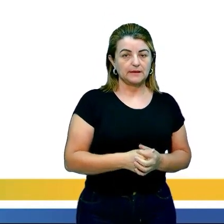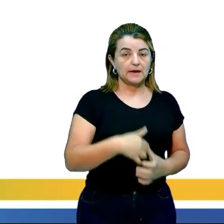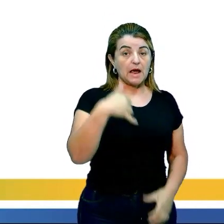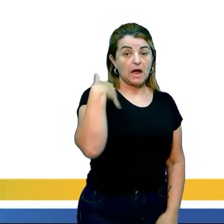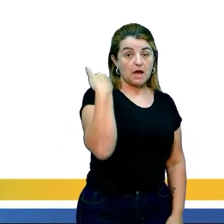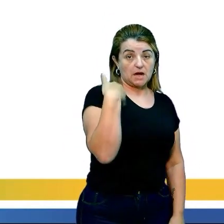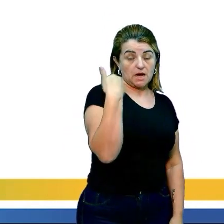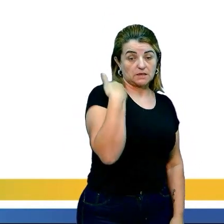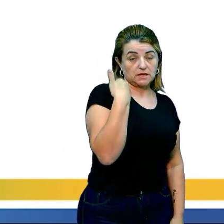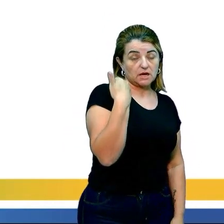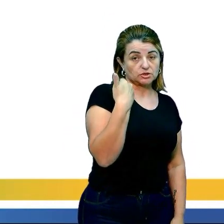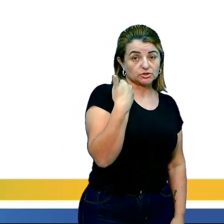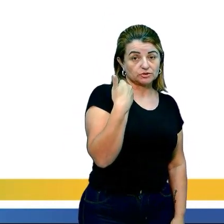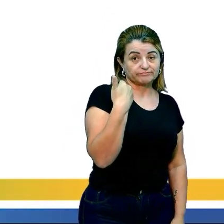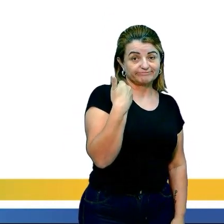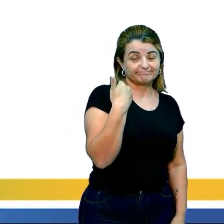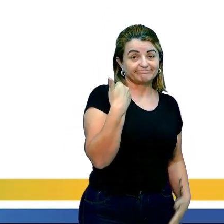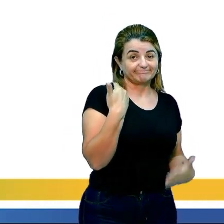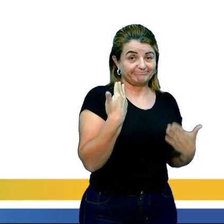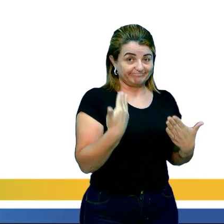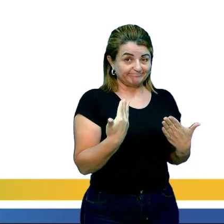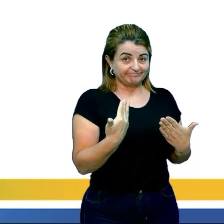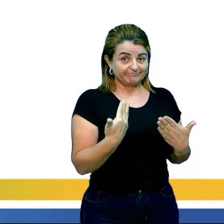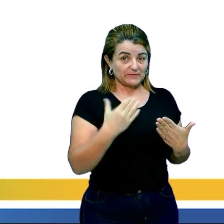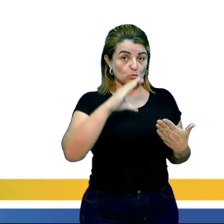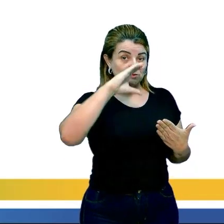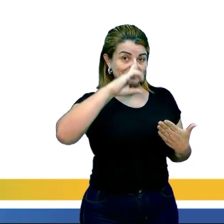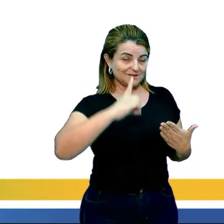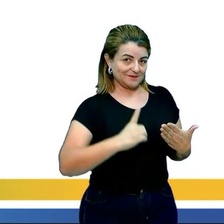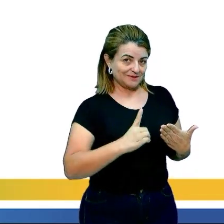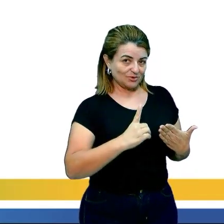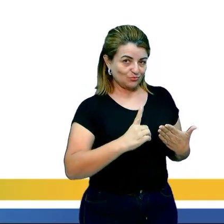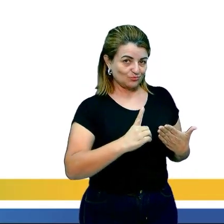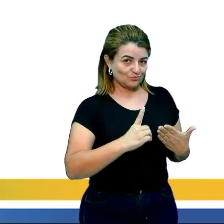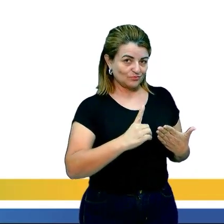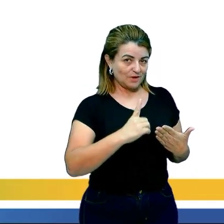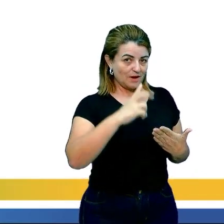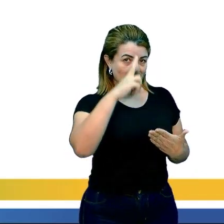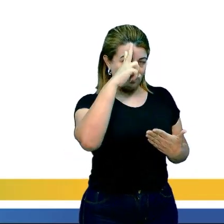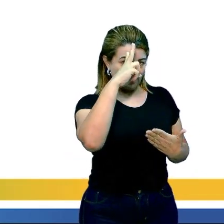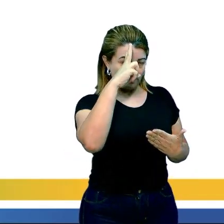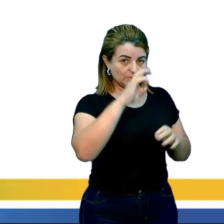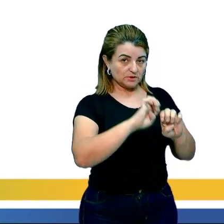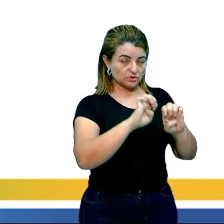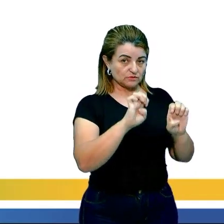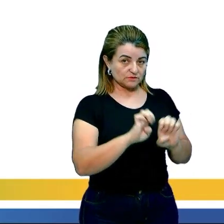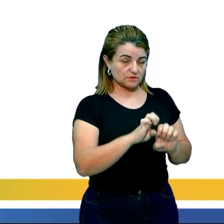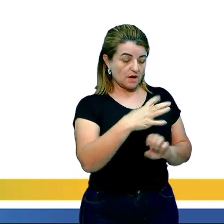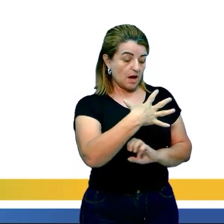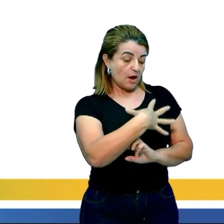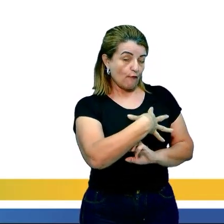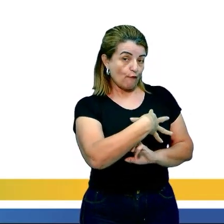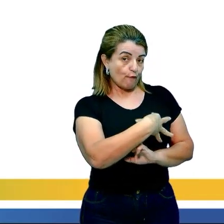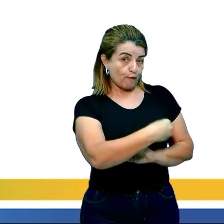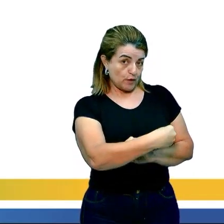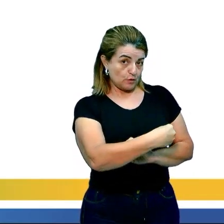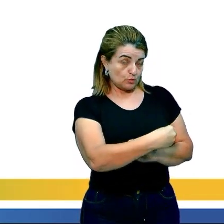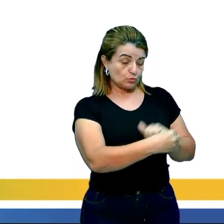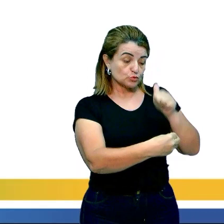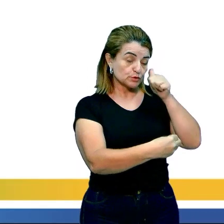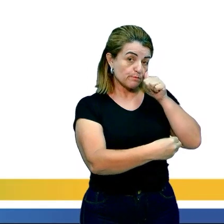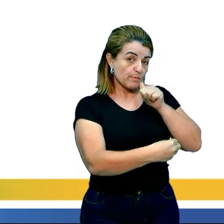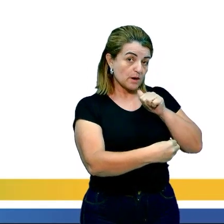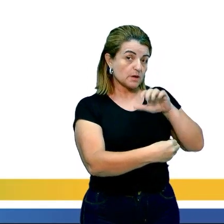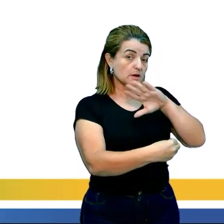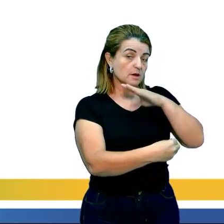a idade mínima Quem era considerado como cidadão lembra lá da nossa estruturazinha filho de pai e mãe